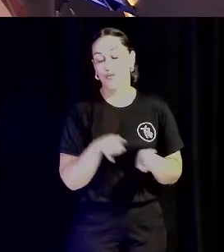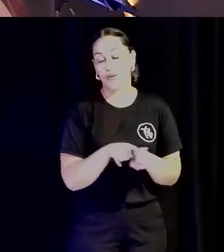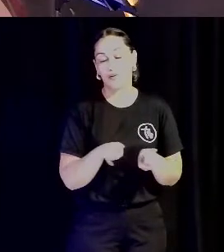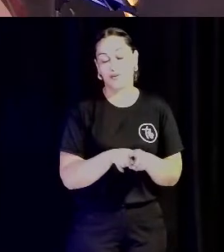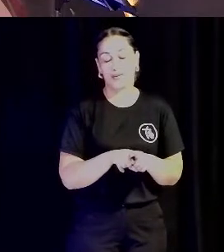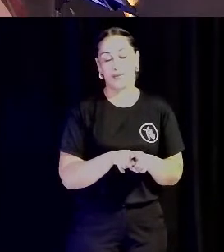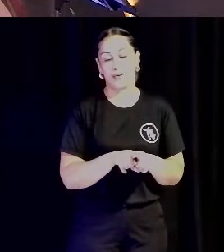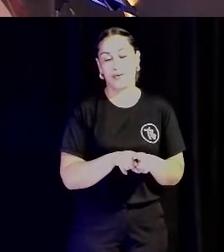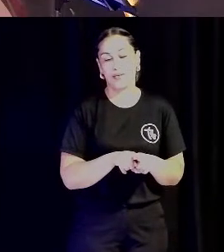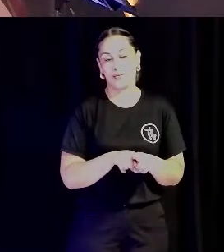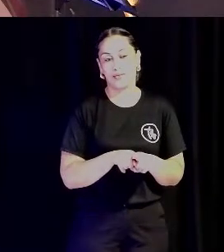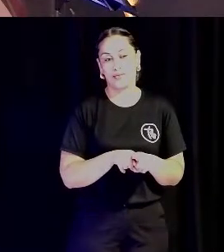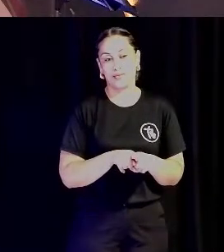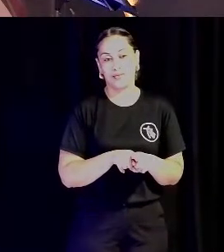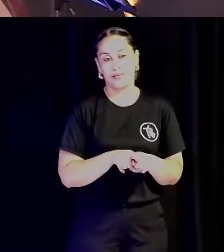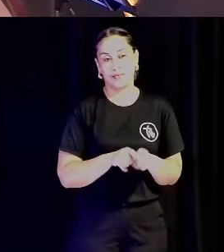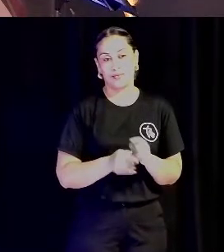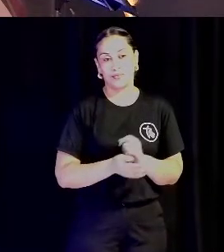necessidade.